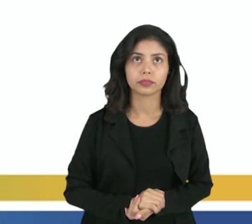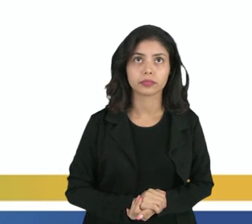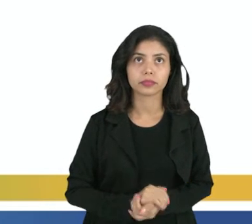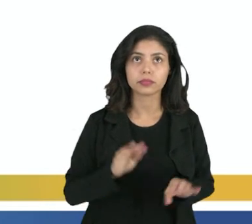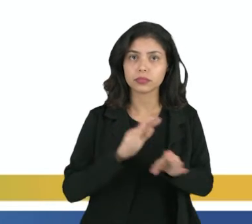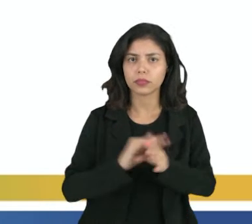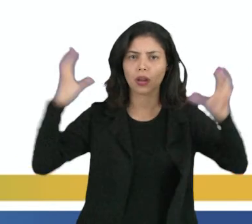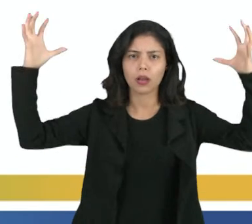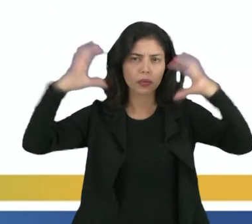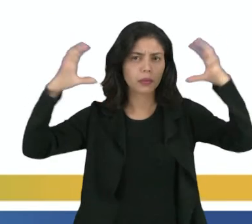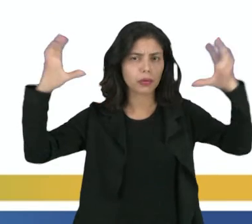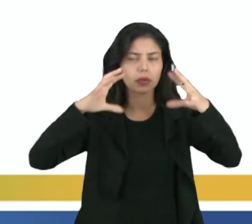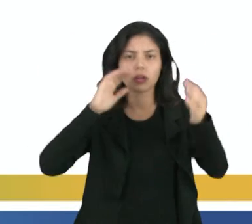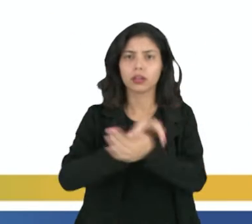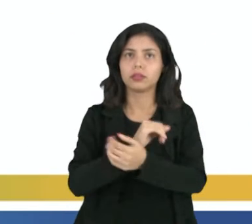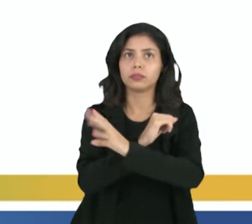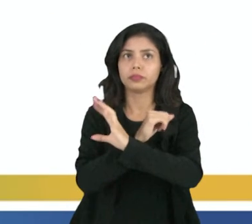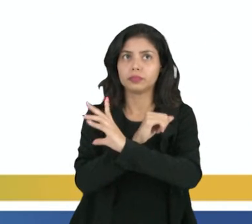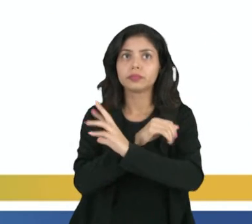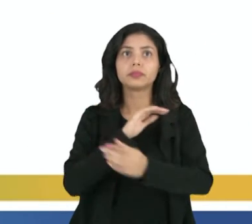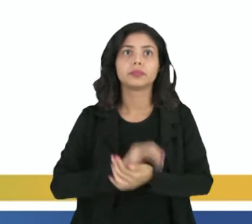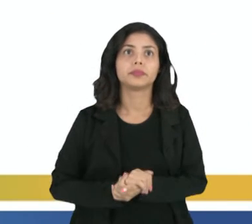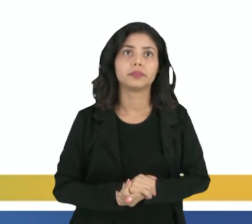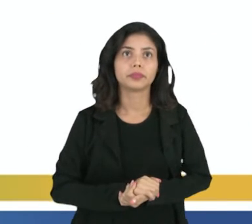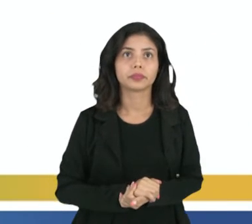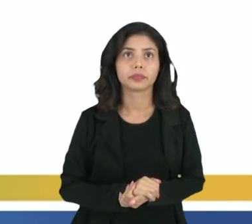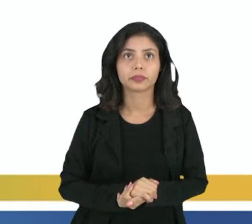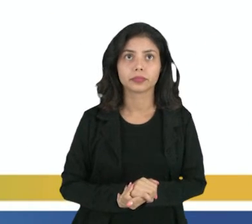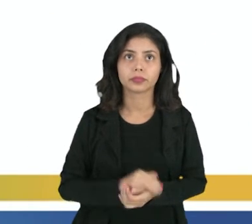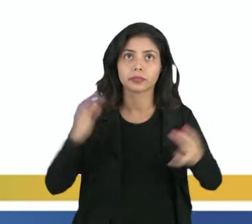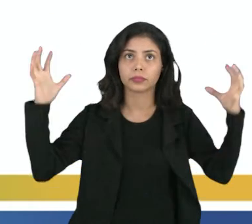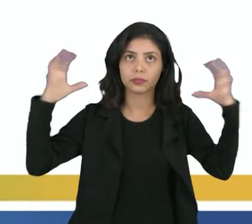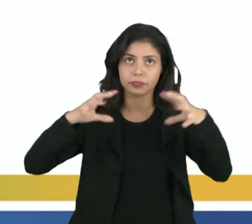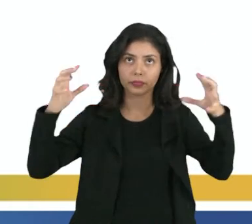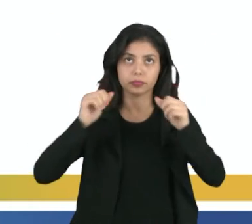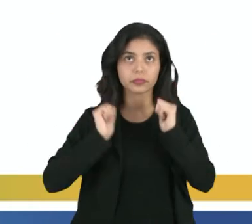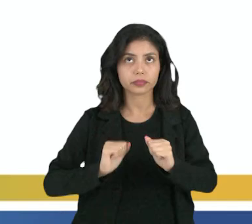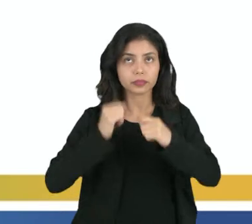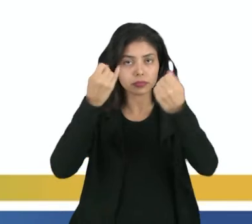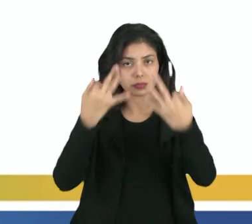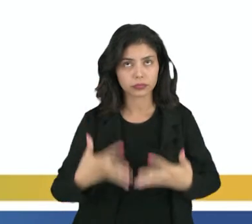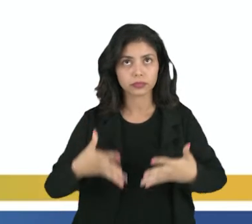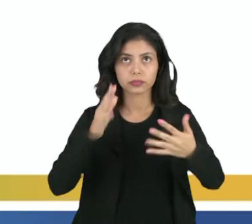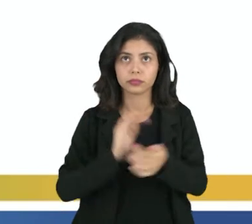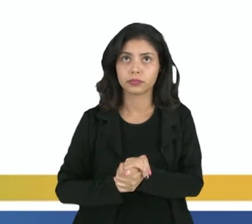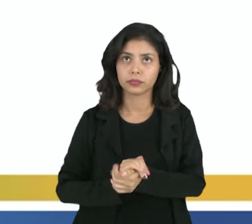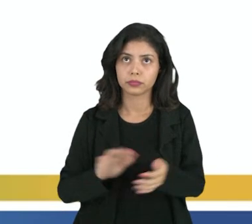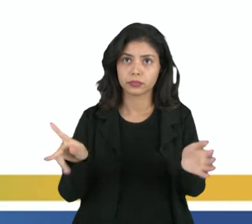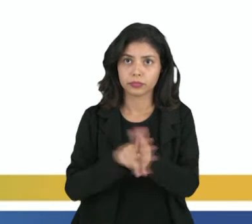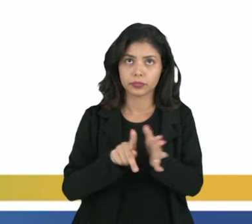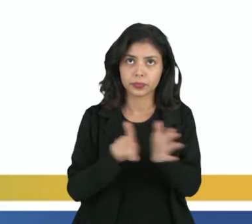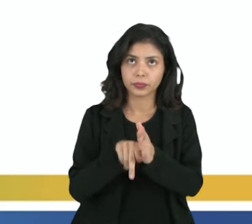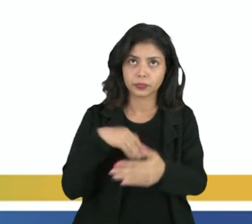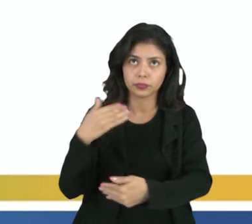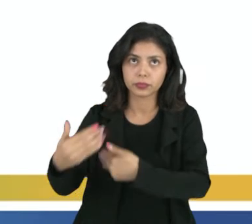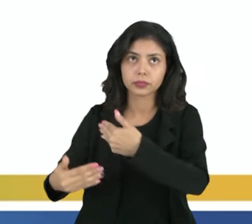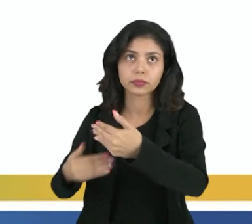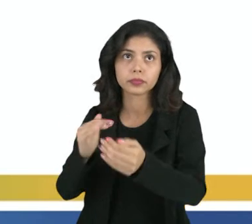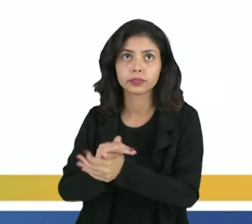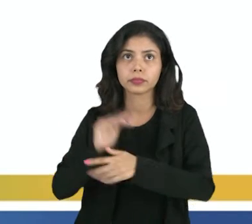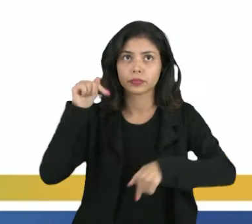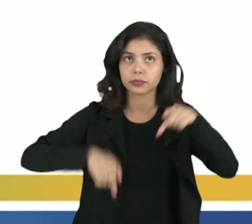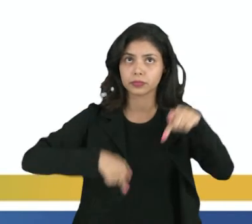da chuva ácida representando as reações químicas a formação da chuva ácida pode ser explicada por um conjunto de processos